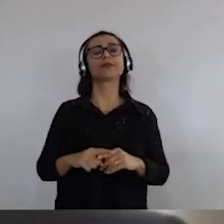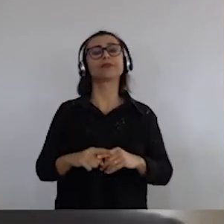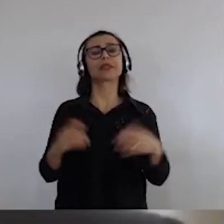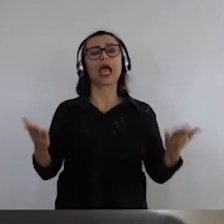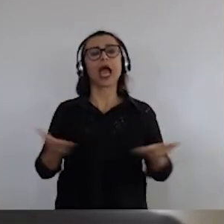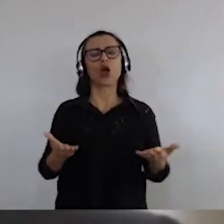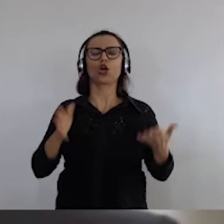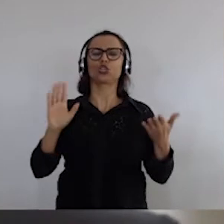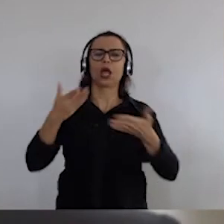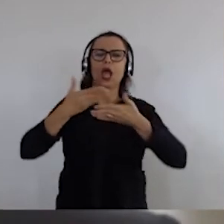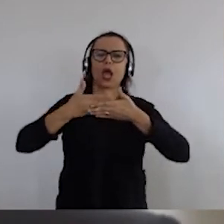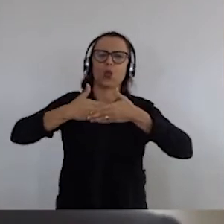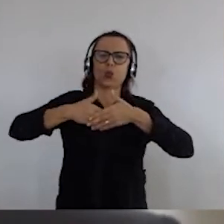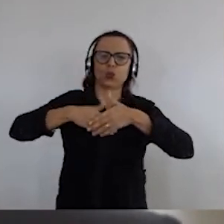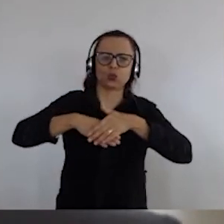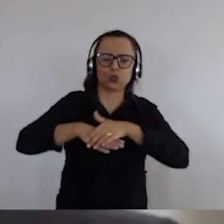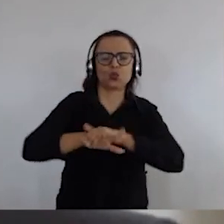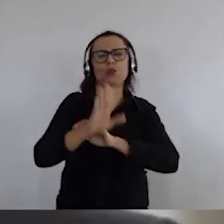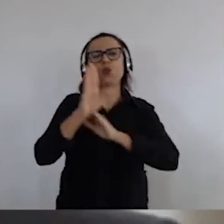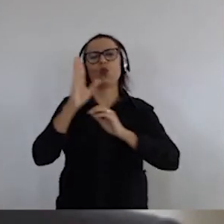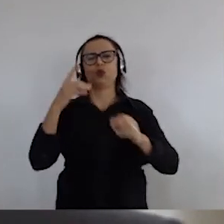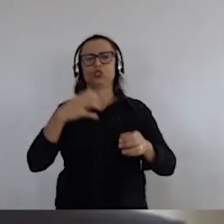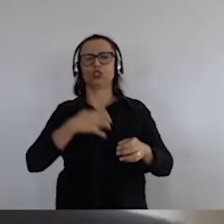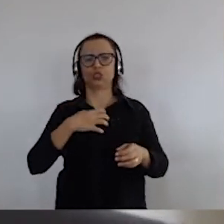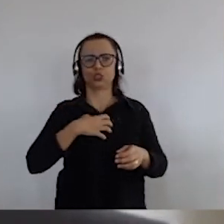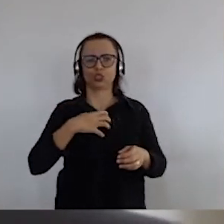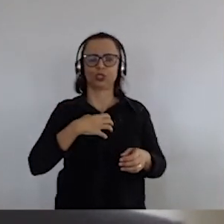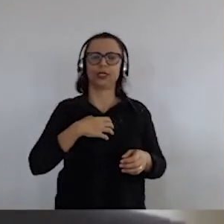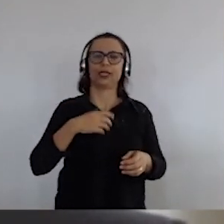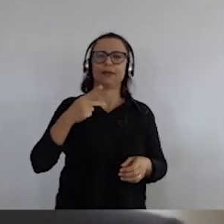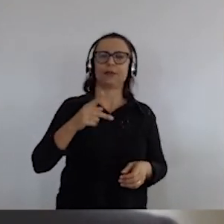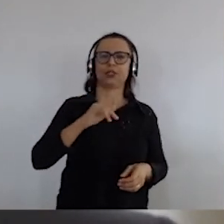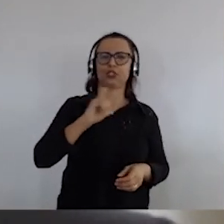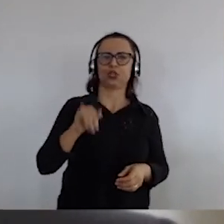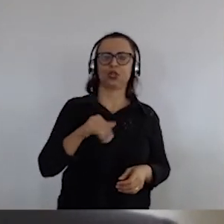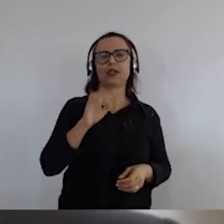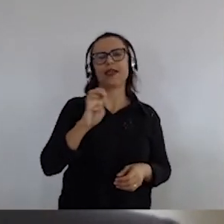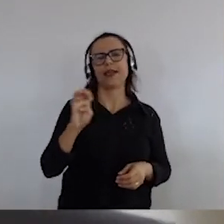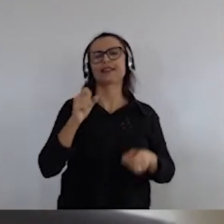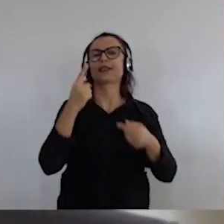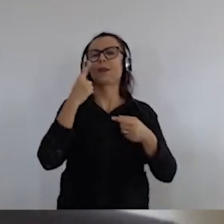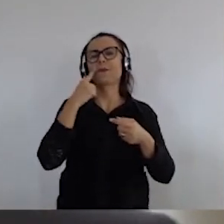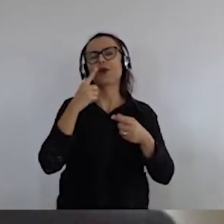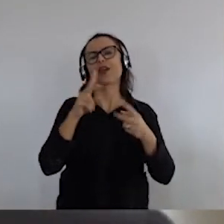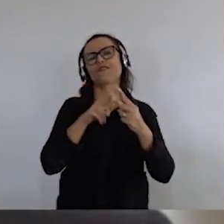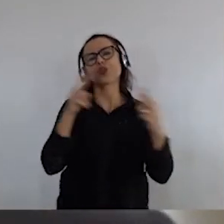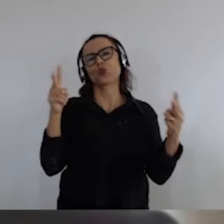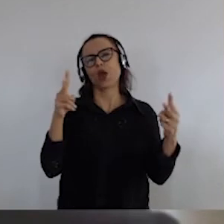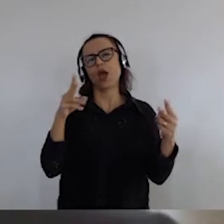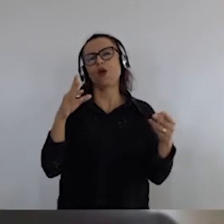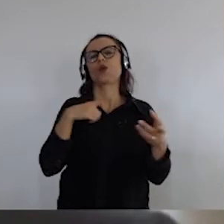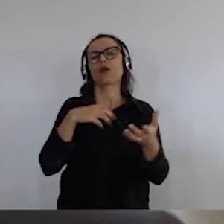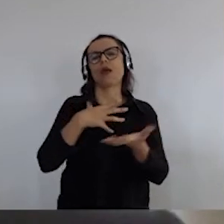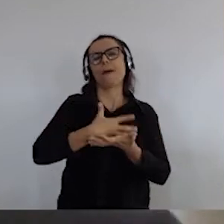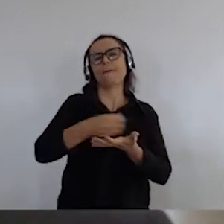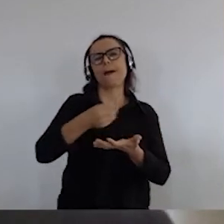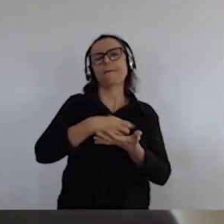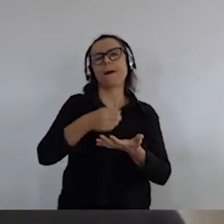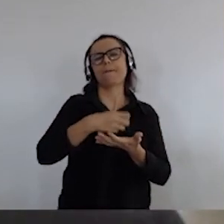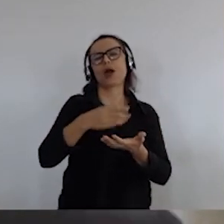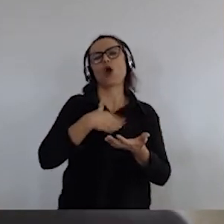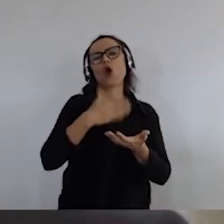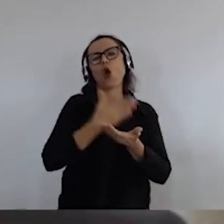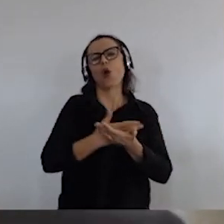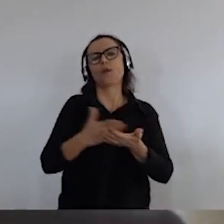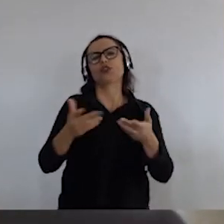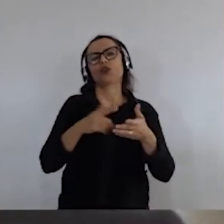habituados a trabalhar nos sistemas de PJEs e demais sistemas virtuais que os tribunais adotaram e adotam